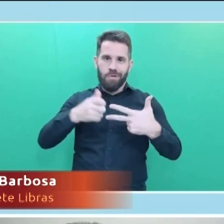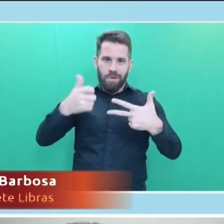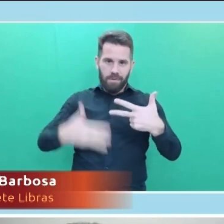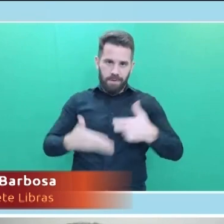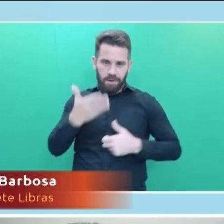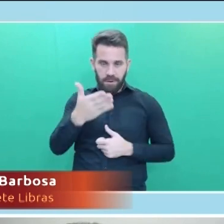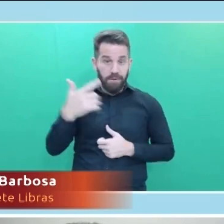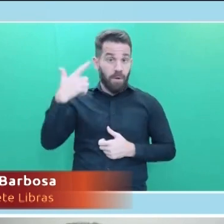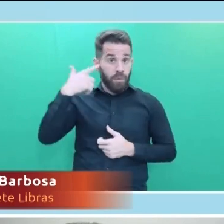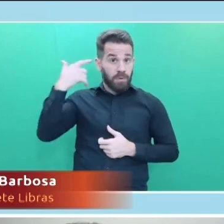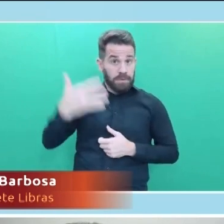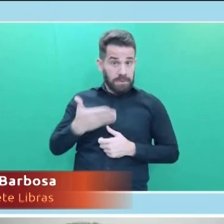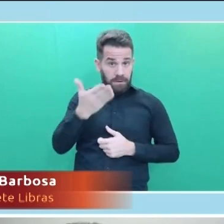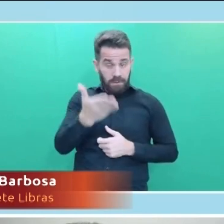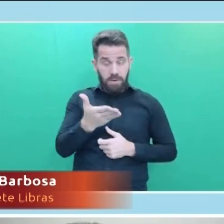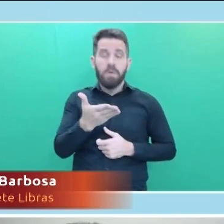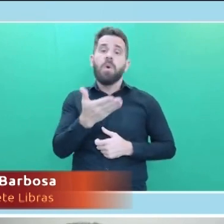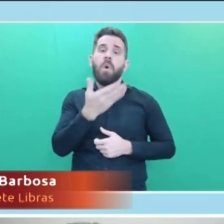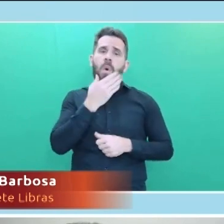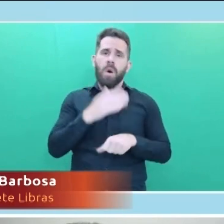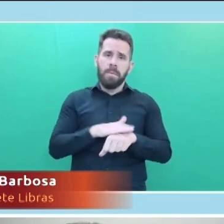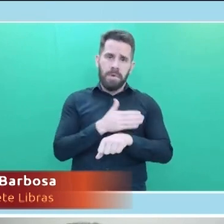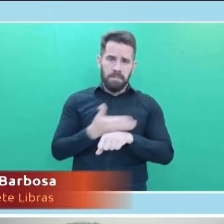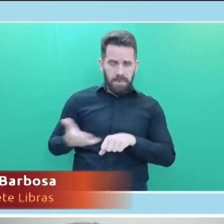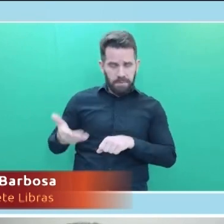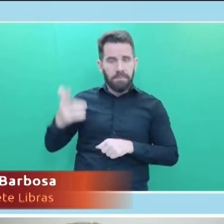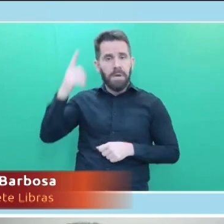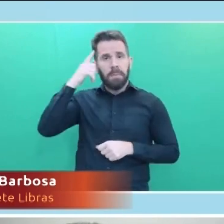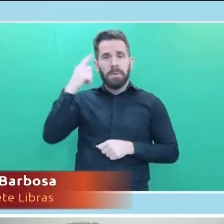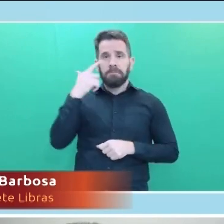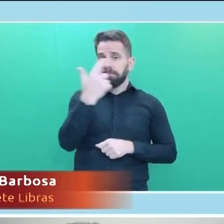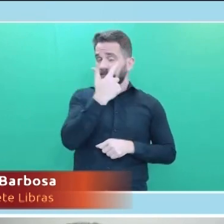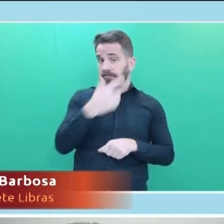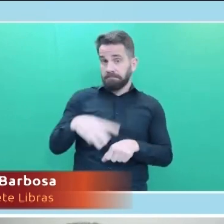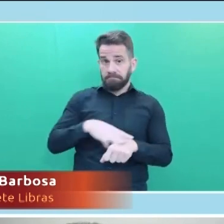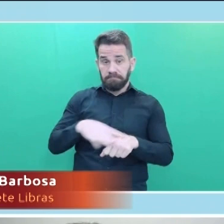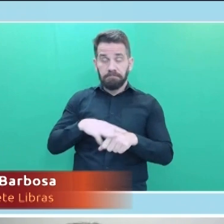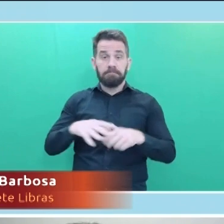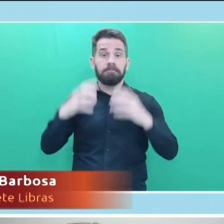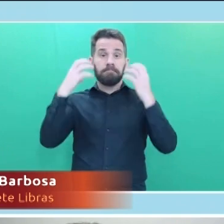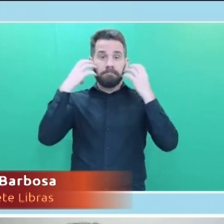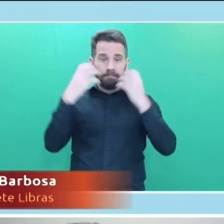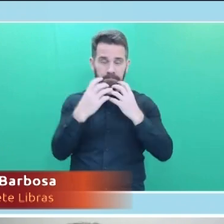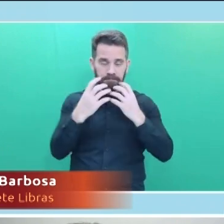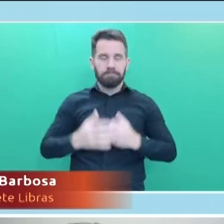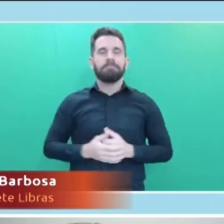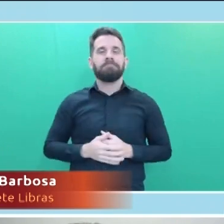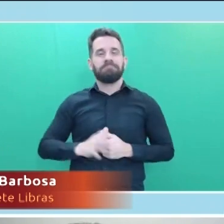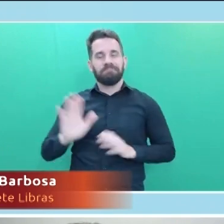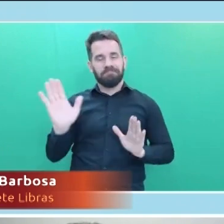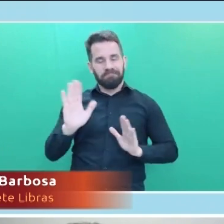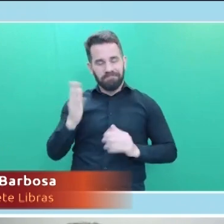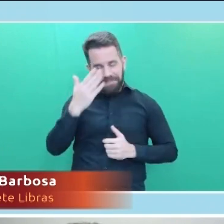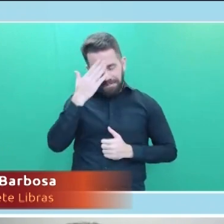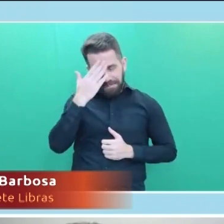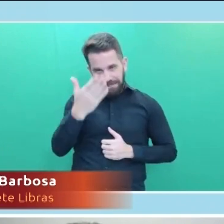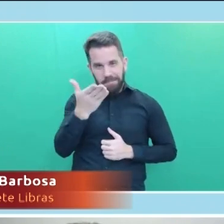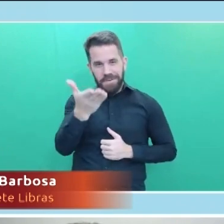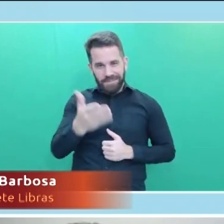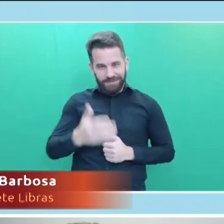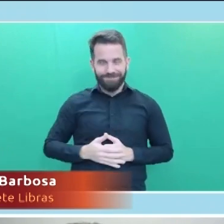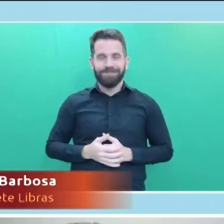se identifica como um homem de pele clara, com cabelos e olhos castanhos e uma barba cheia. Olá, professor, muito obrigada pela sua